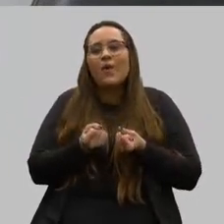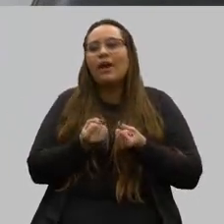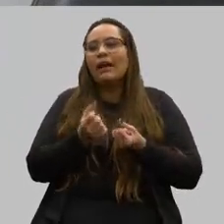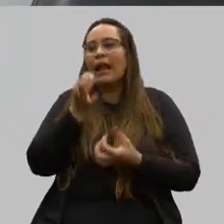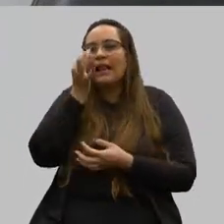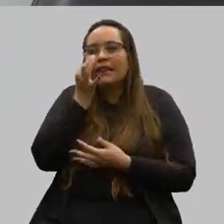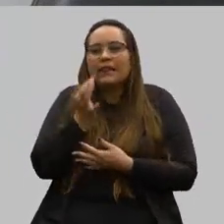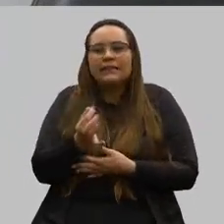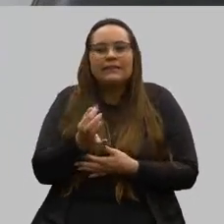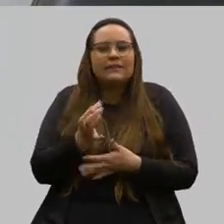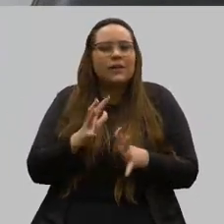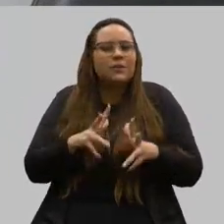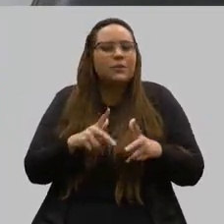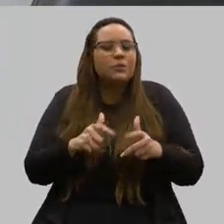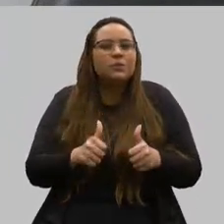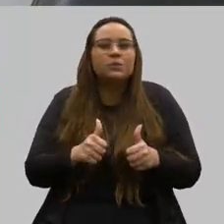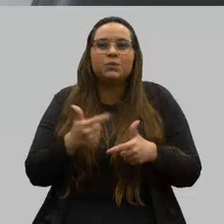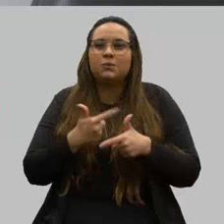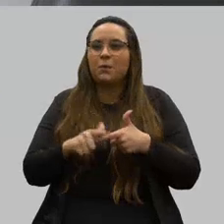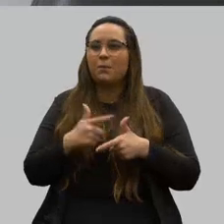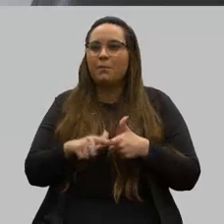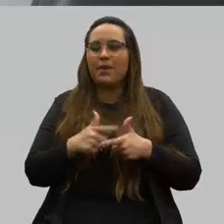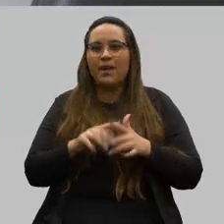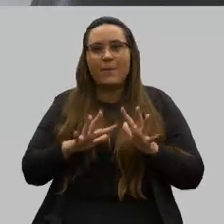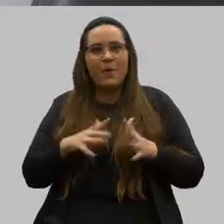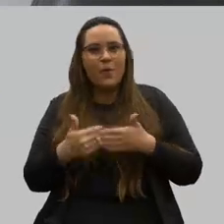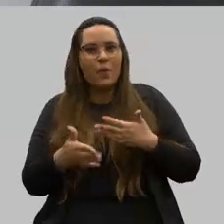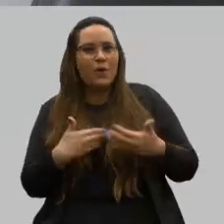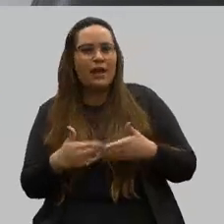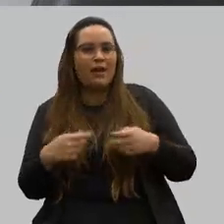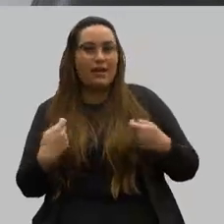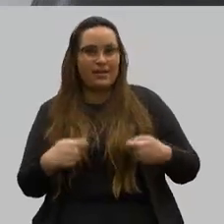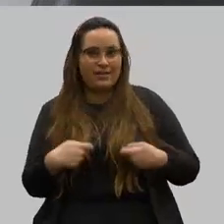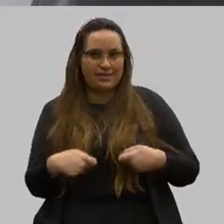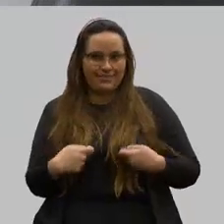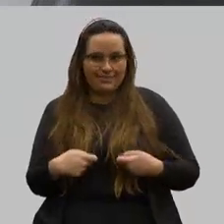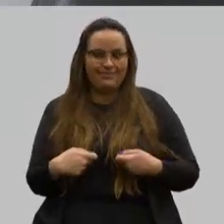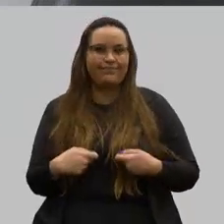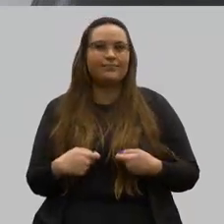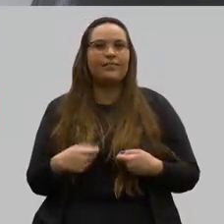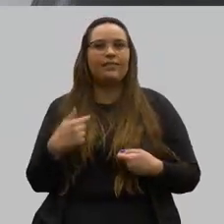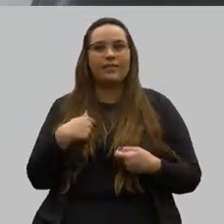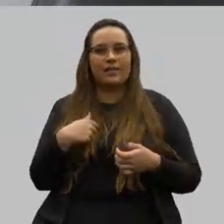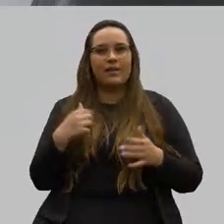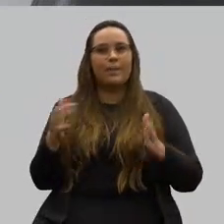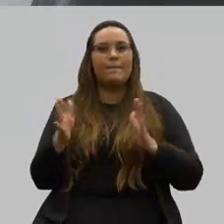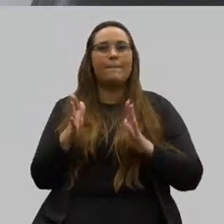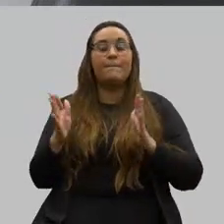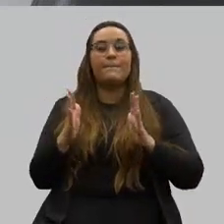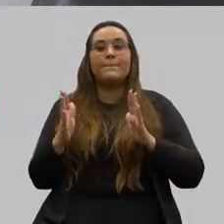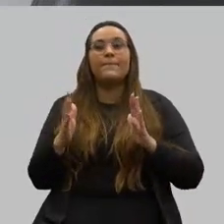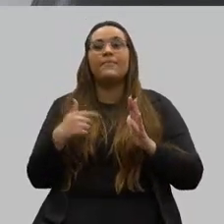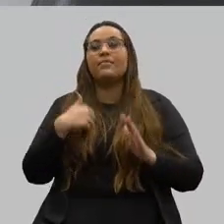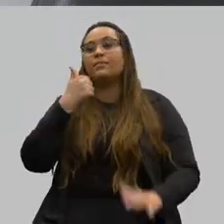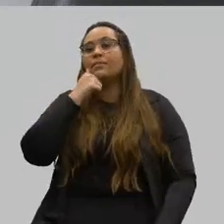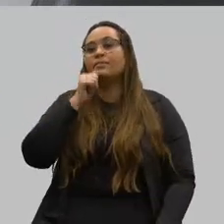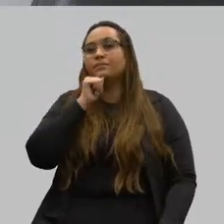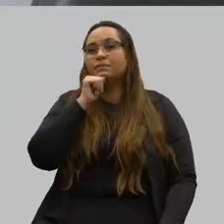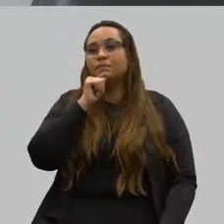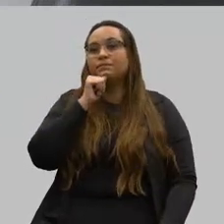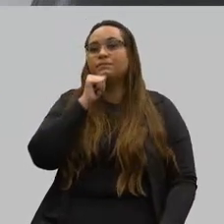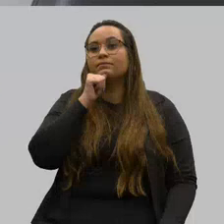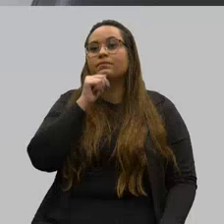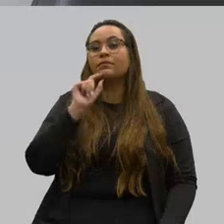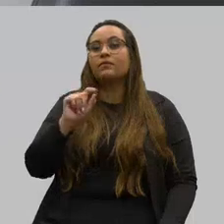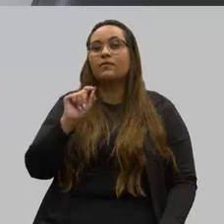aos problemas as necessidades a gente teve ainda no mandato da minha mãe uma conquista grande da da gente levar uma unidade para